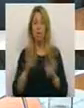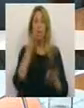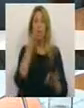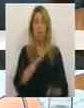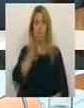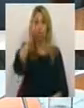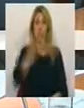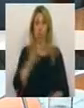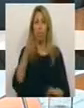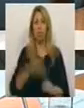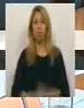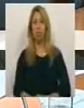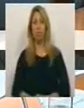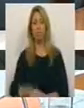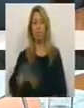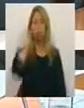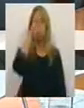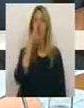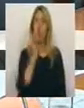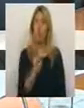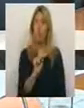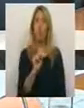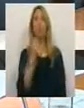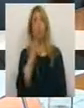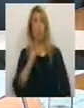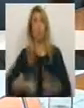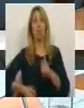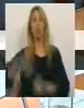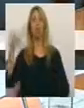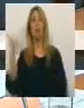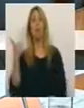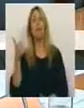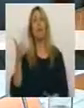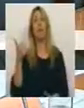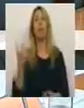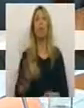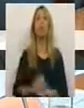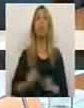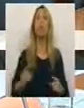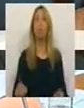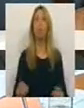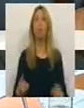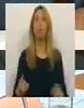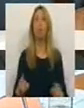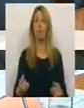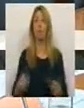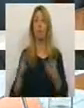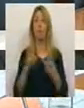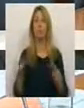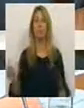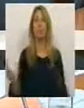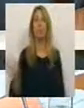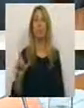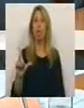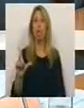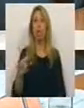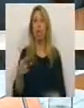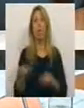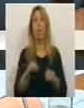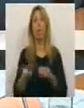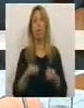Sr. Ministro, o Estado fica a ganhar porque a Câmara de Lisboa é que tem a gestão